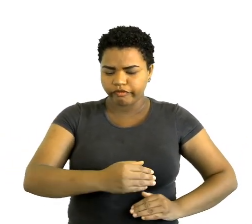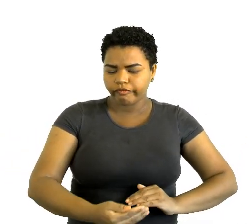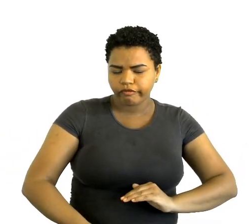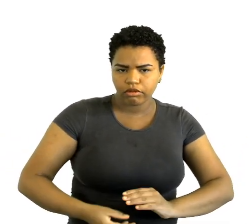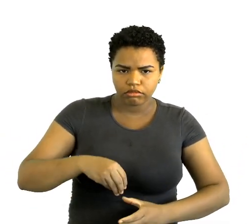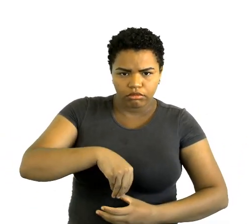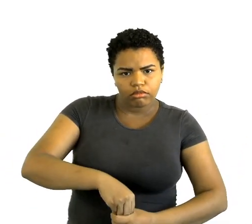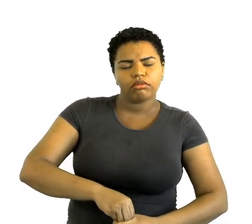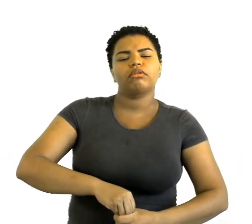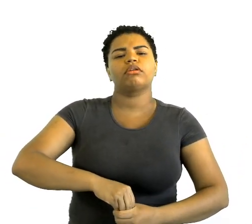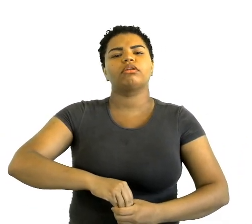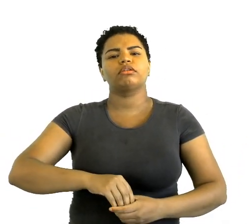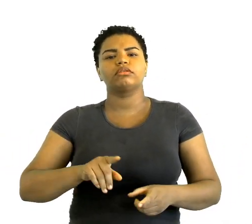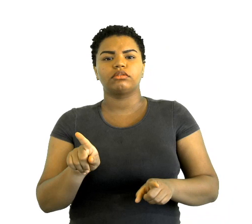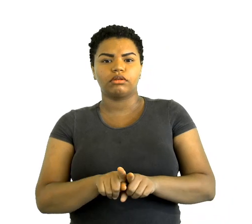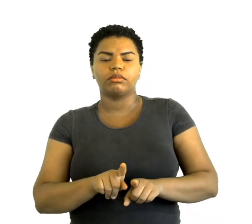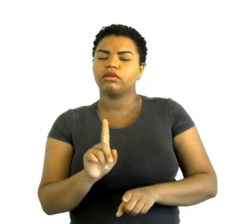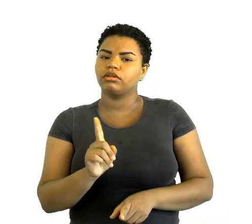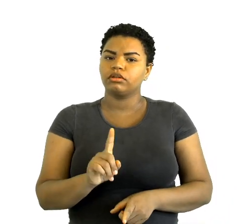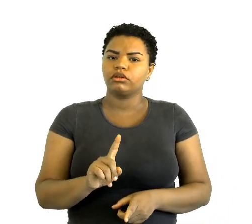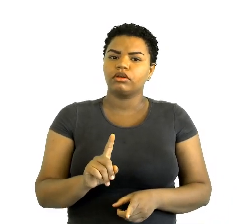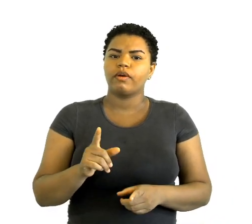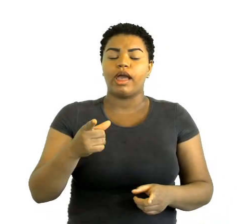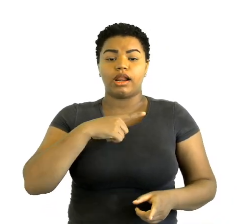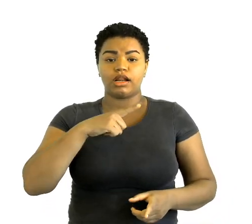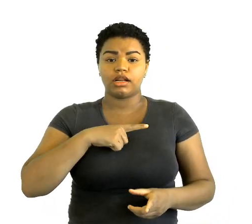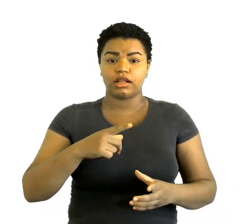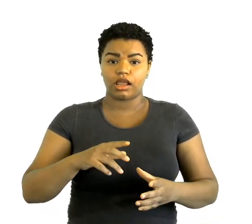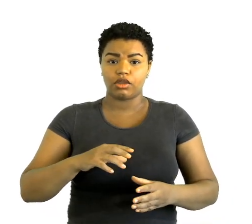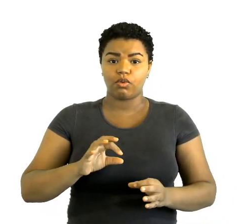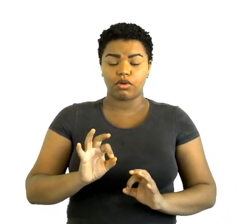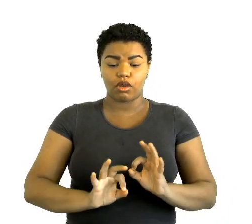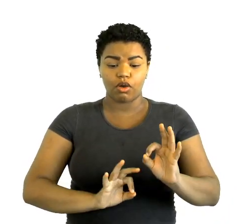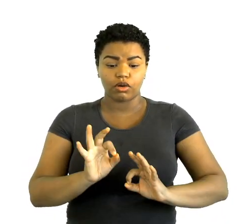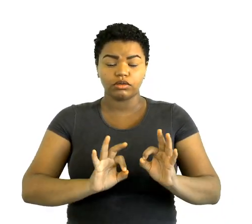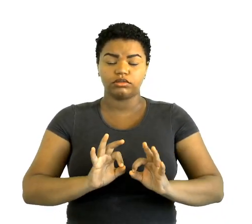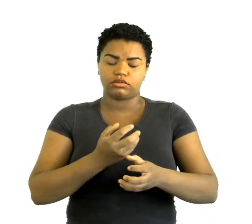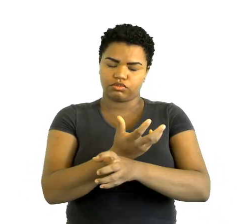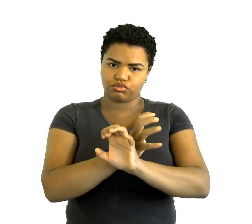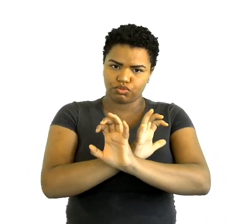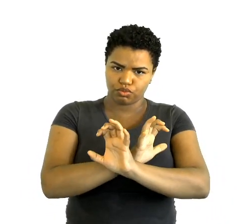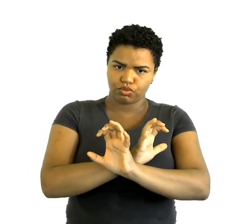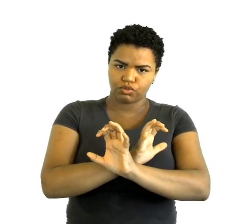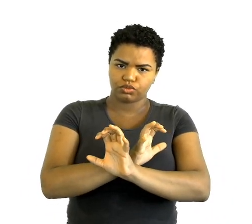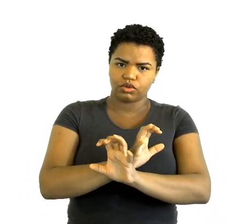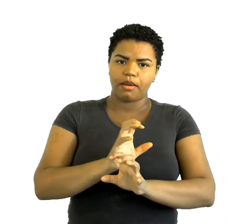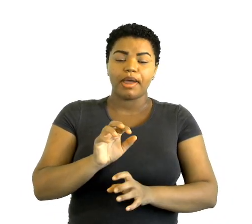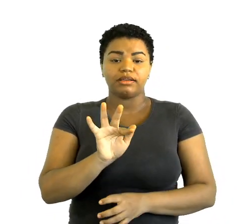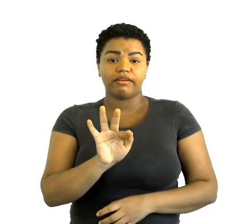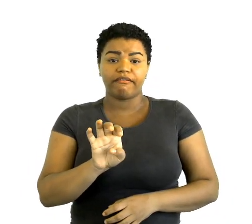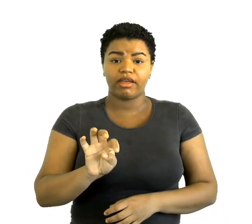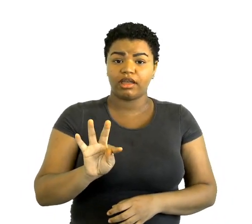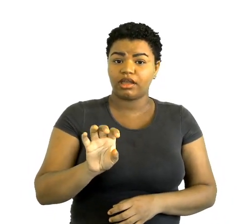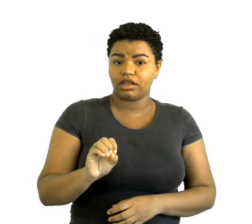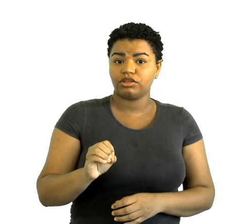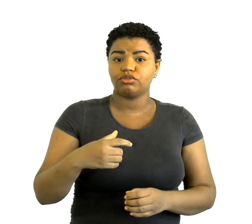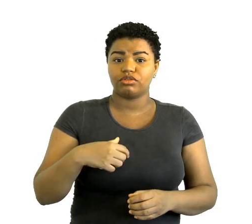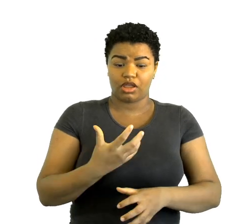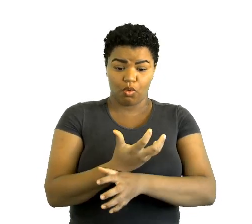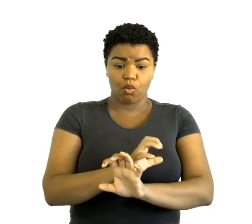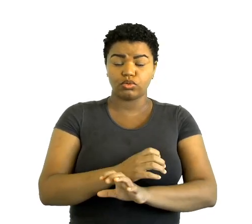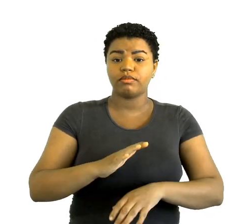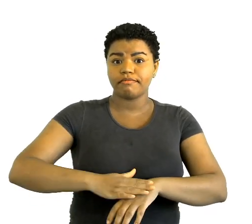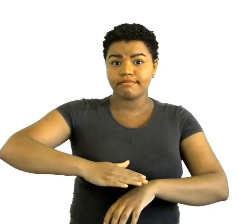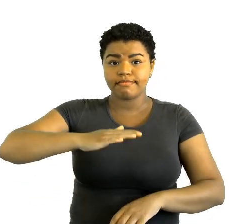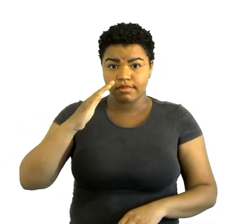disso, ele tem ou não a formação de ossos. Só que nós, quando feto, nós temos uma quantidade maior de ossos